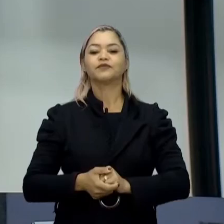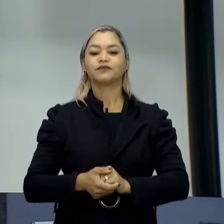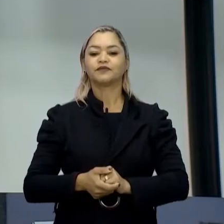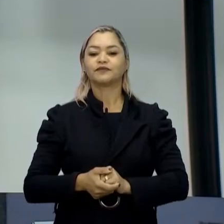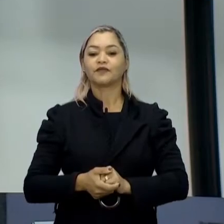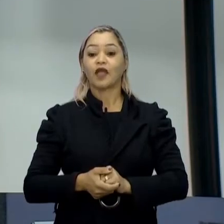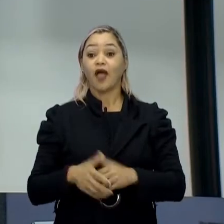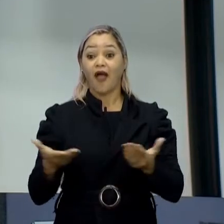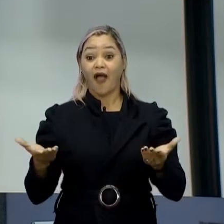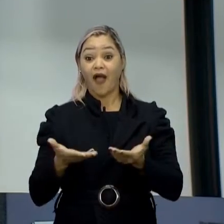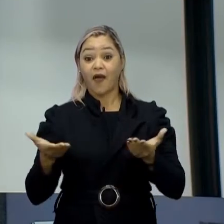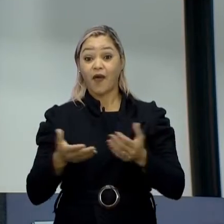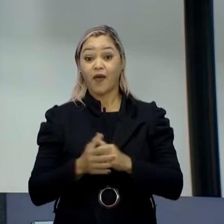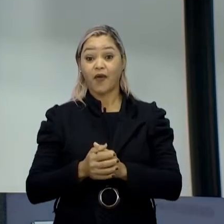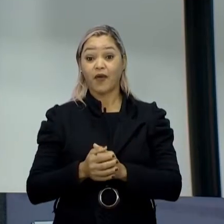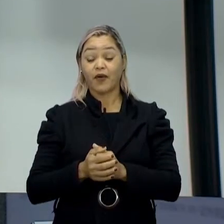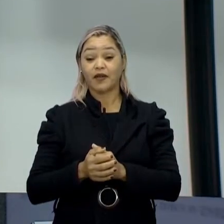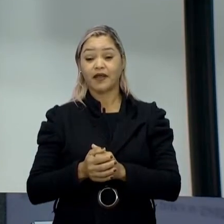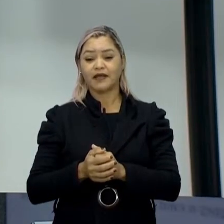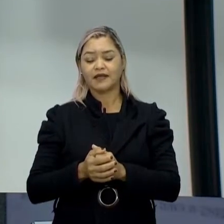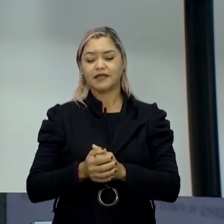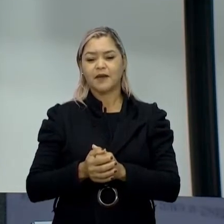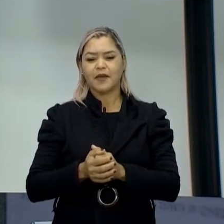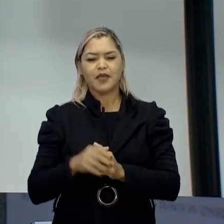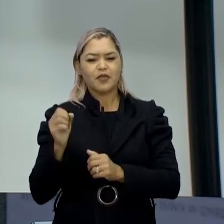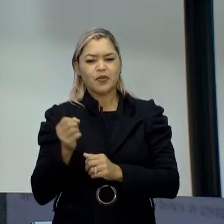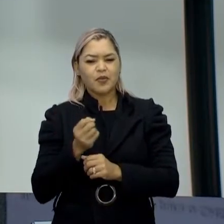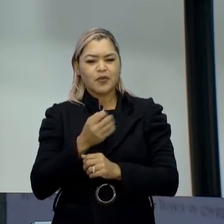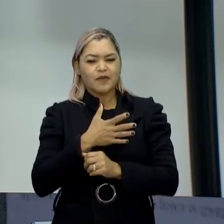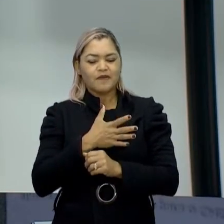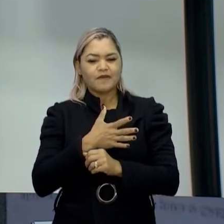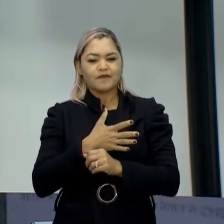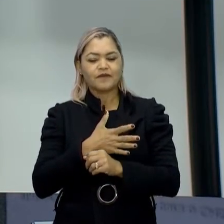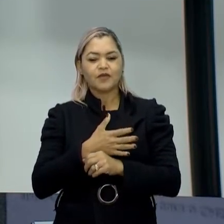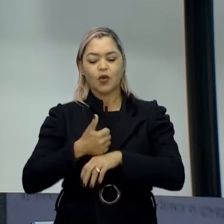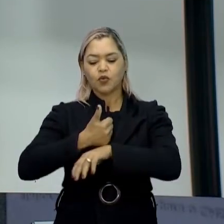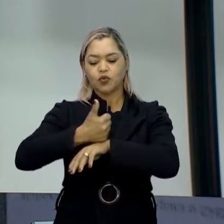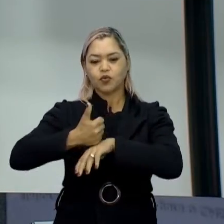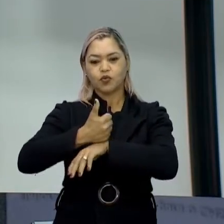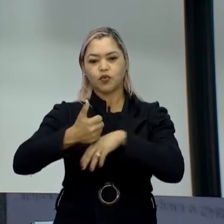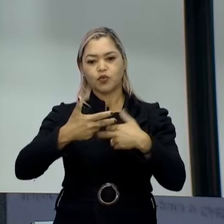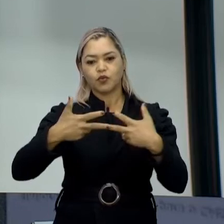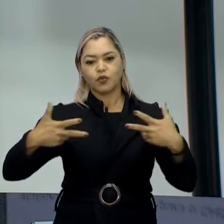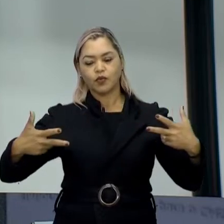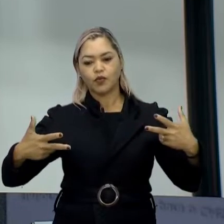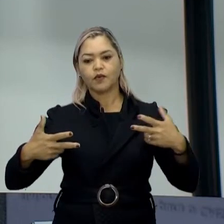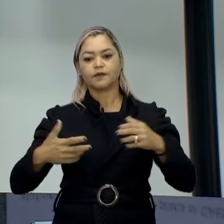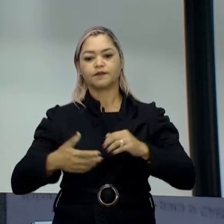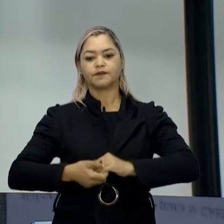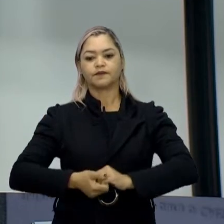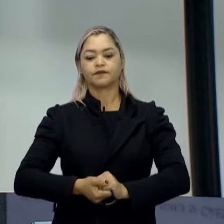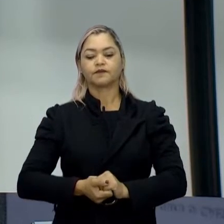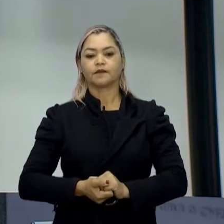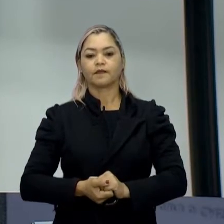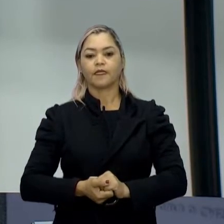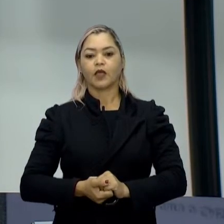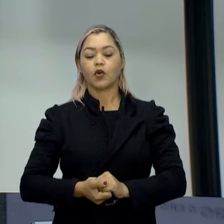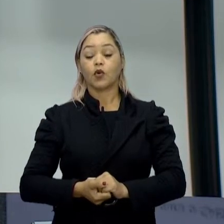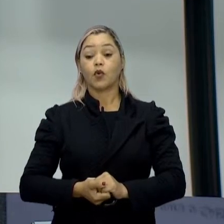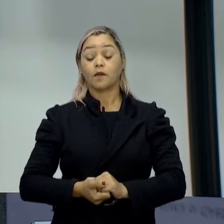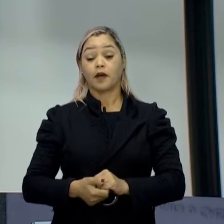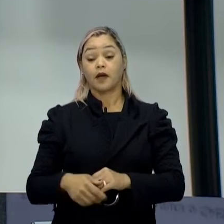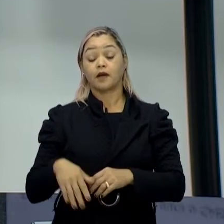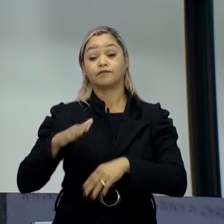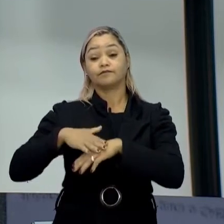falamos agora, está bem fresquinho, sobre profissões, uma externa que eu